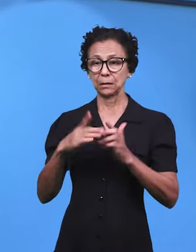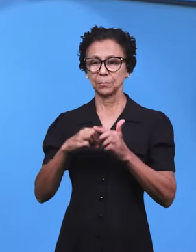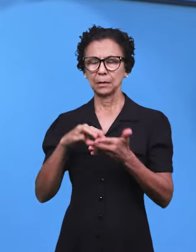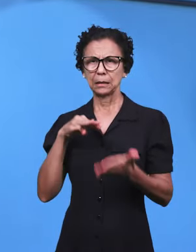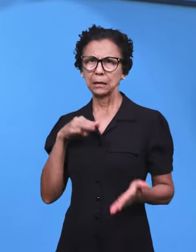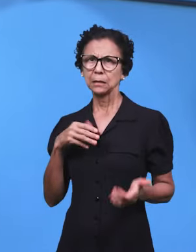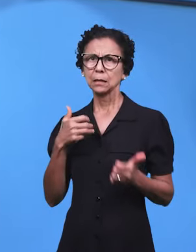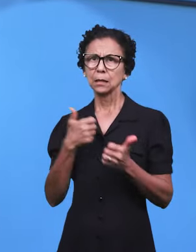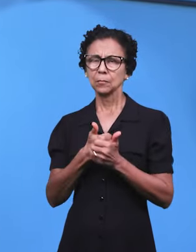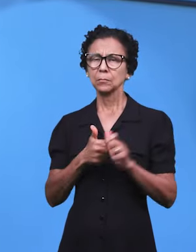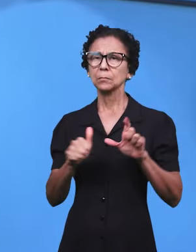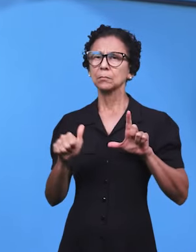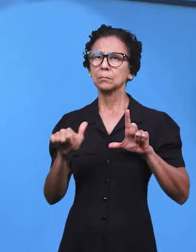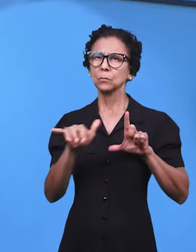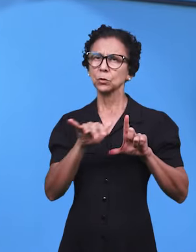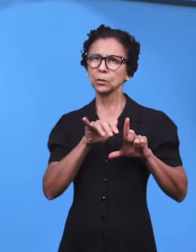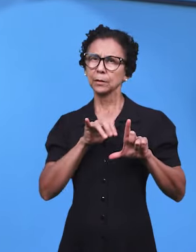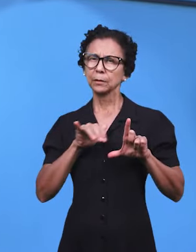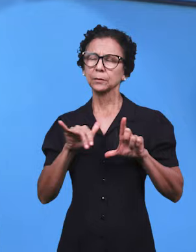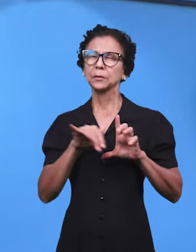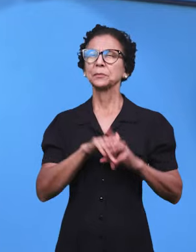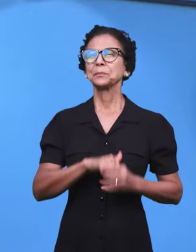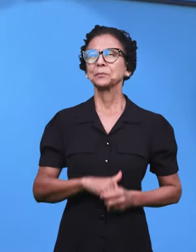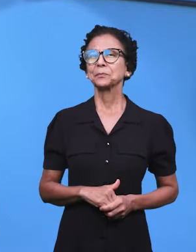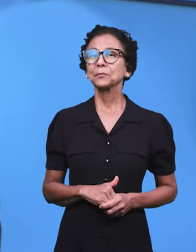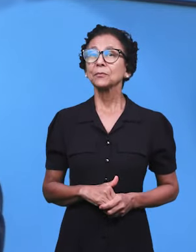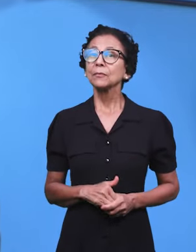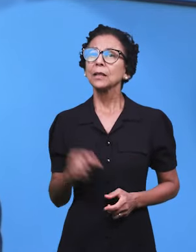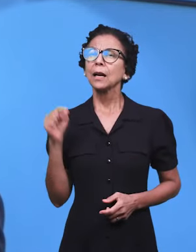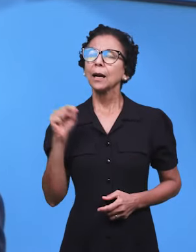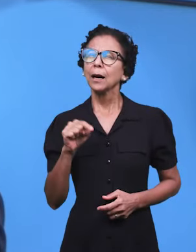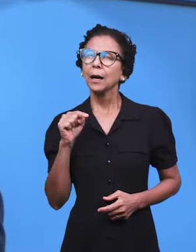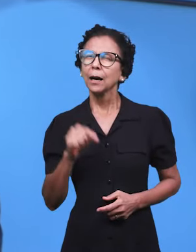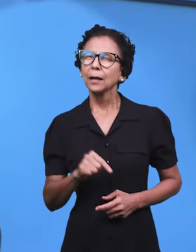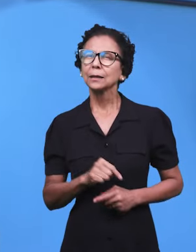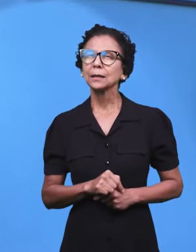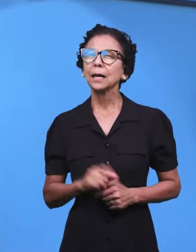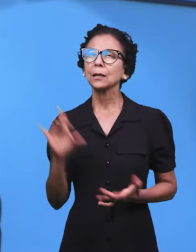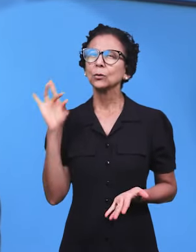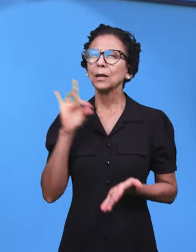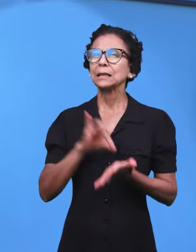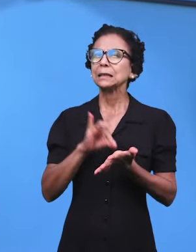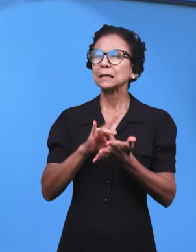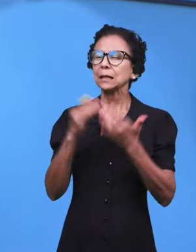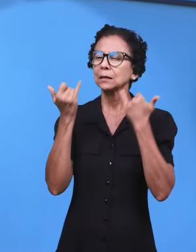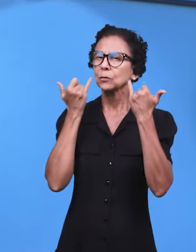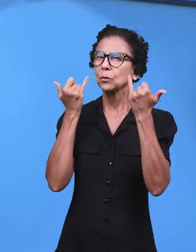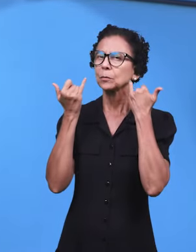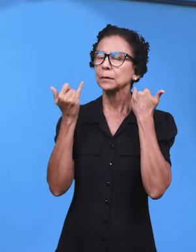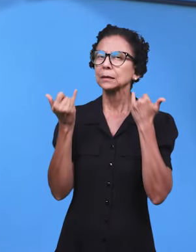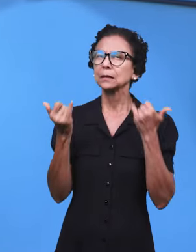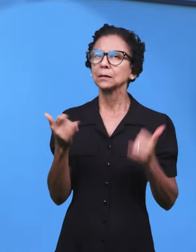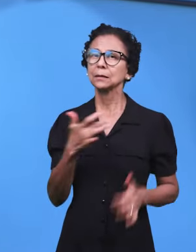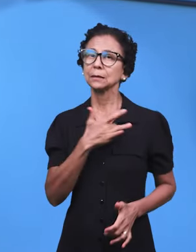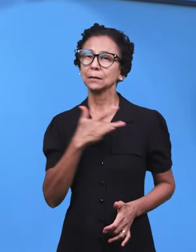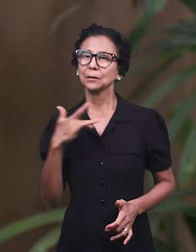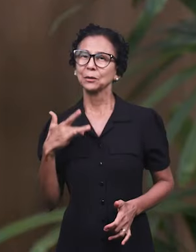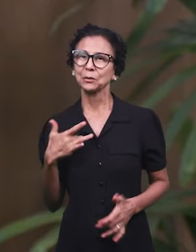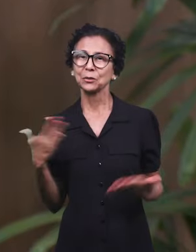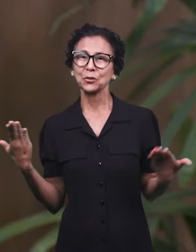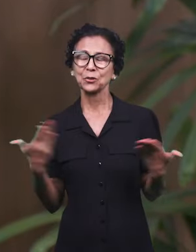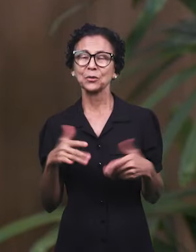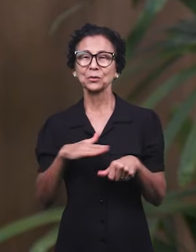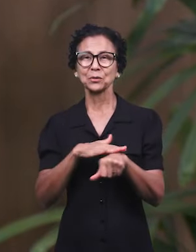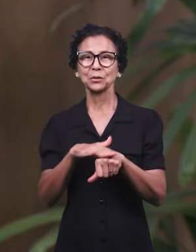você acompanha pelas nossas multiplataformas digitais. Aqui você fica por dentro de tudo sobre a saúde. E